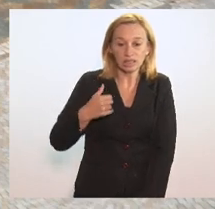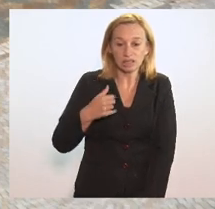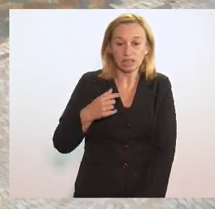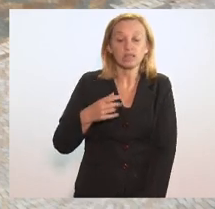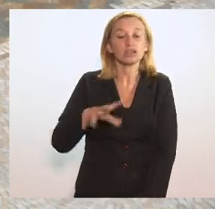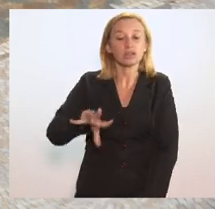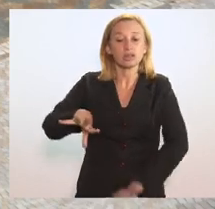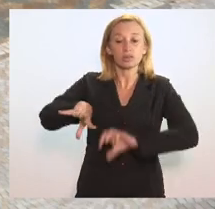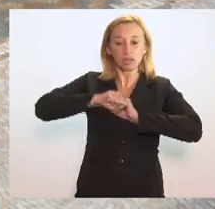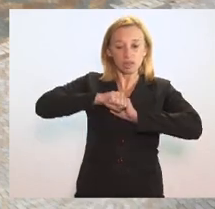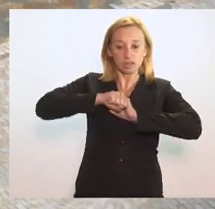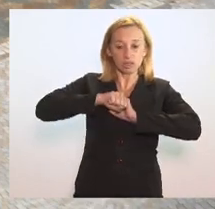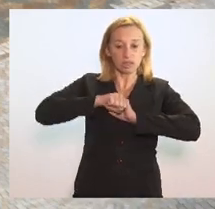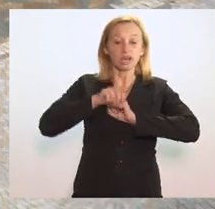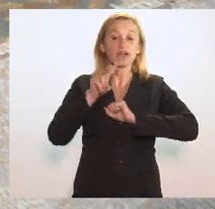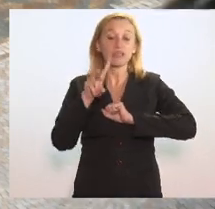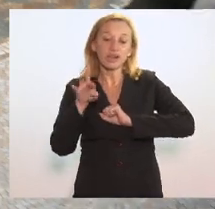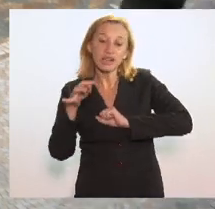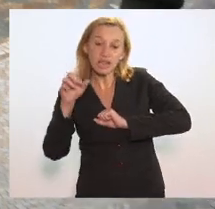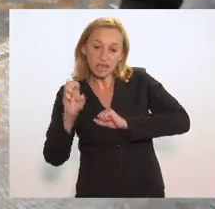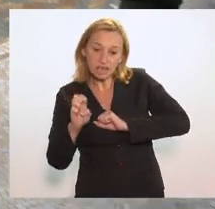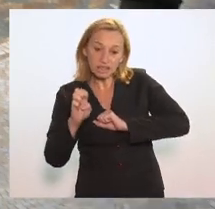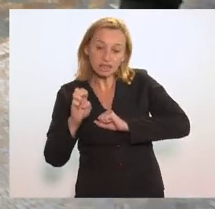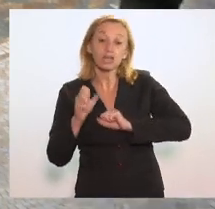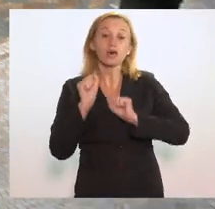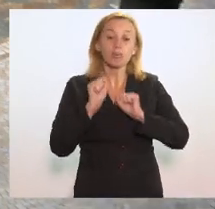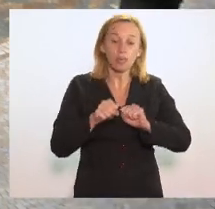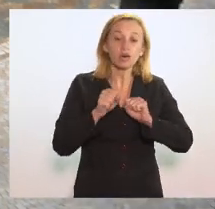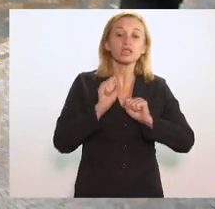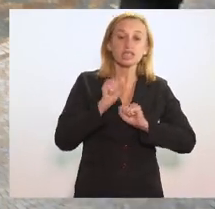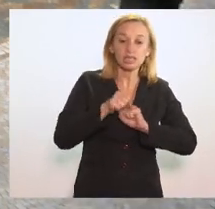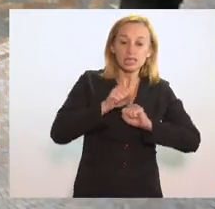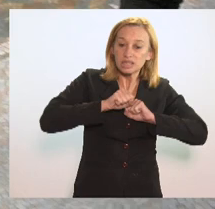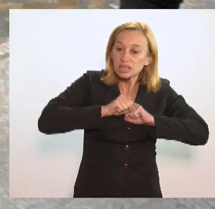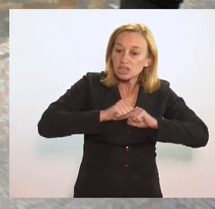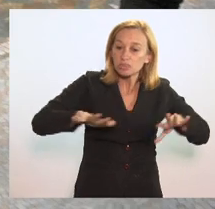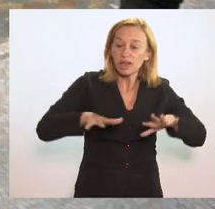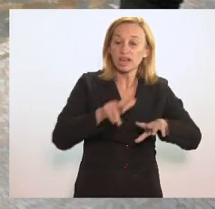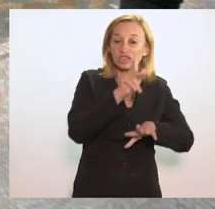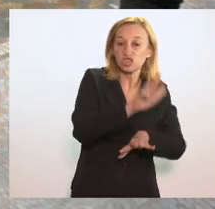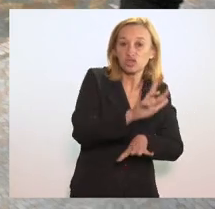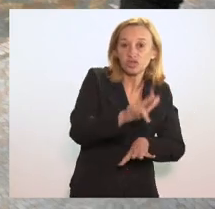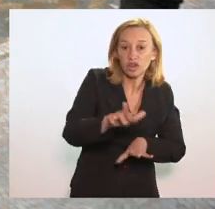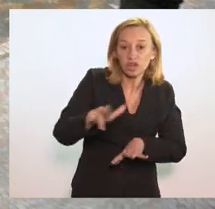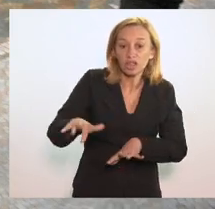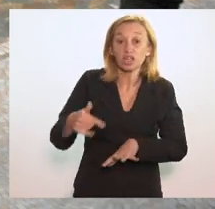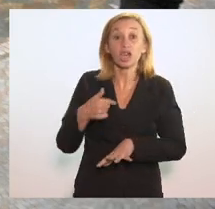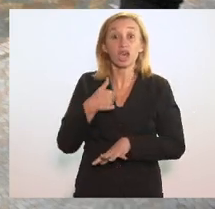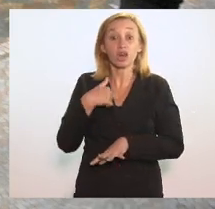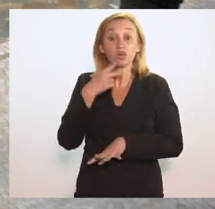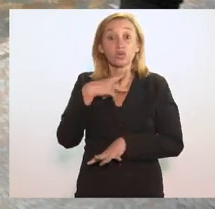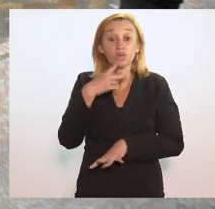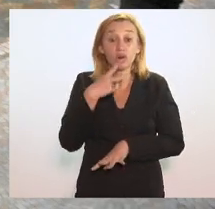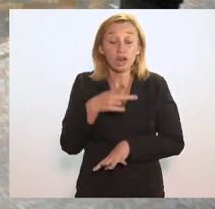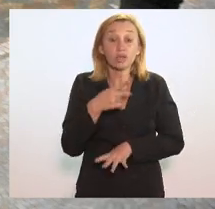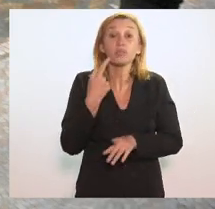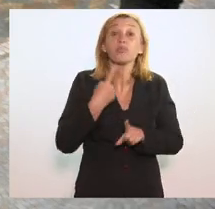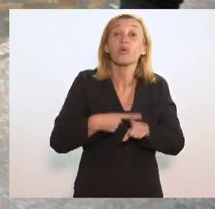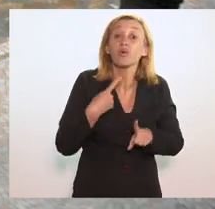variantes da Covid podem, sim, se espalhar de forma diferenciada. E eu estou falando